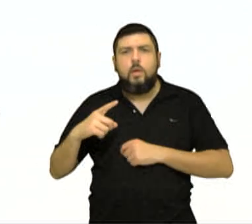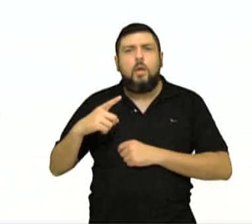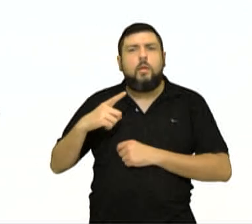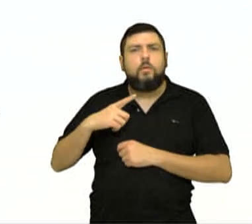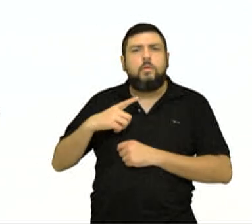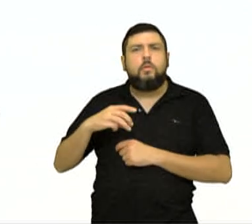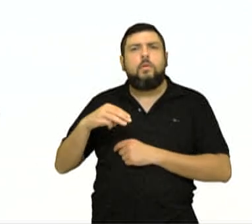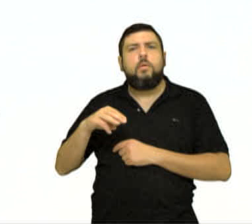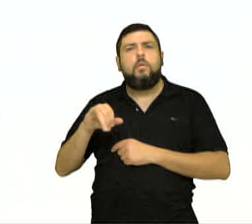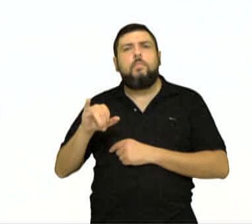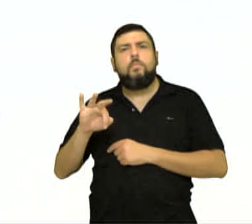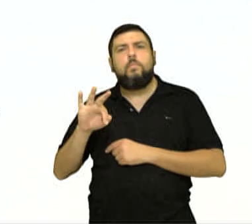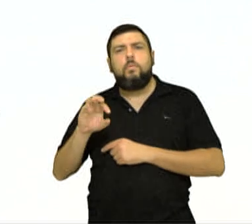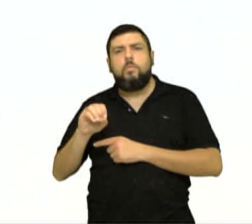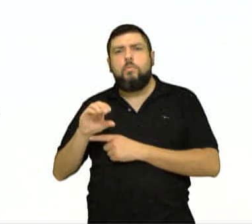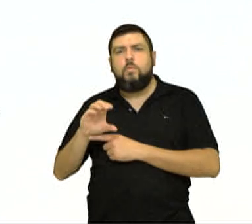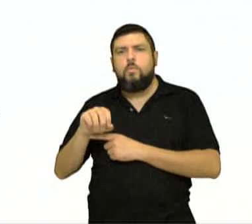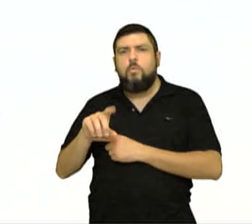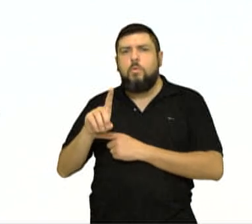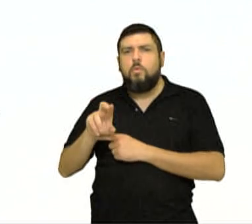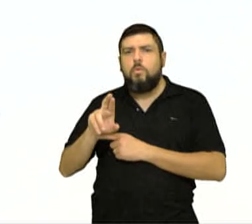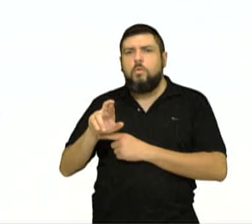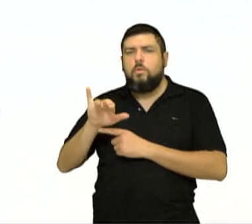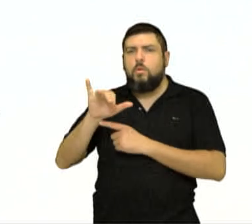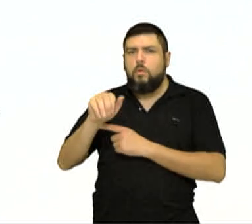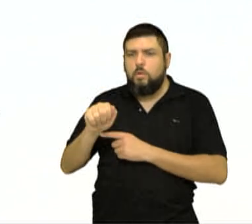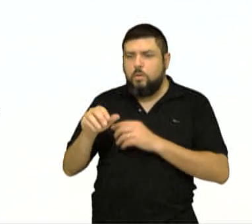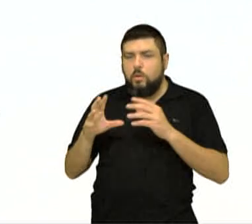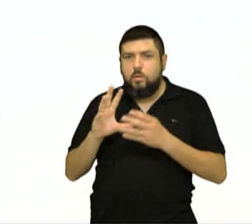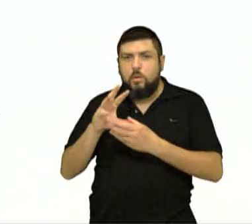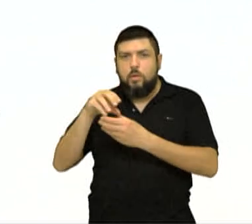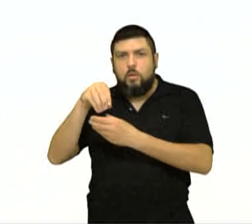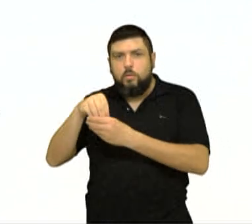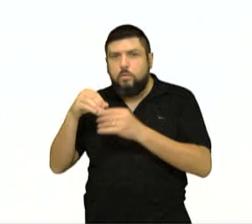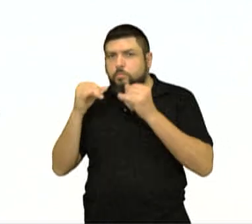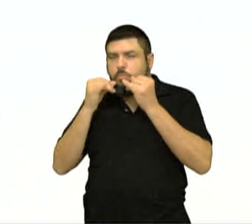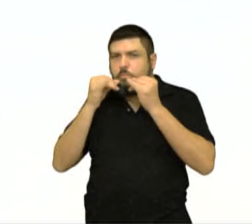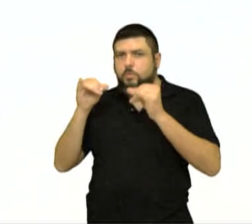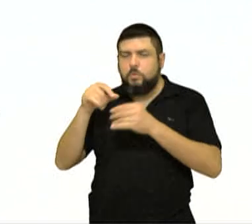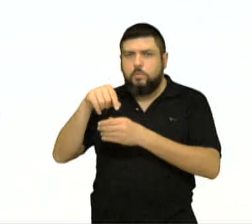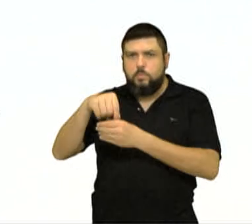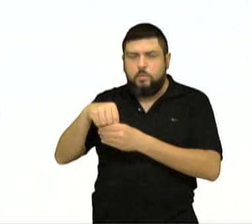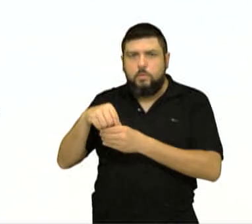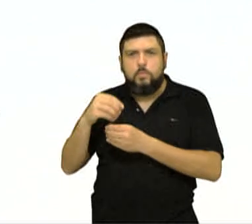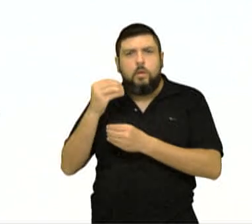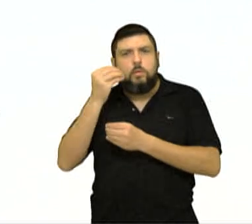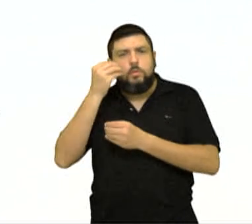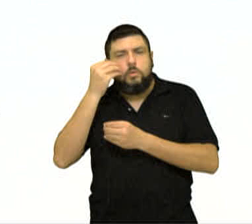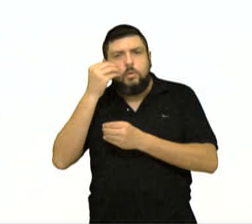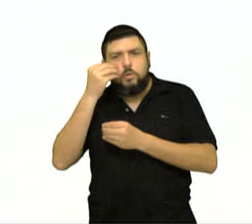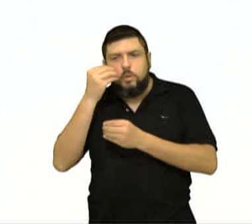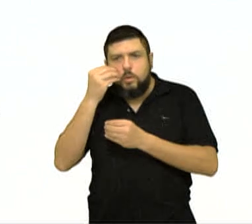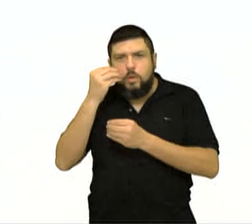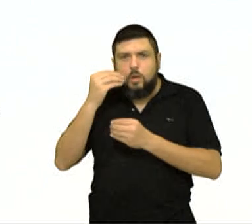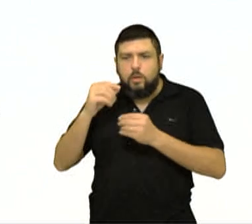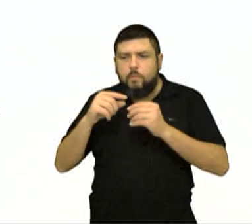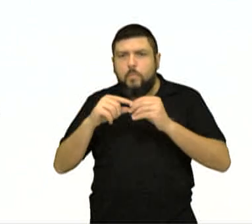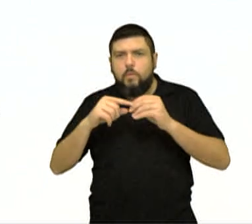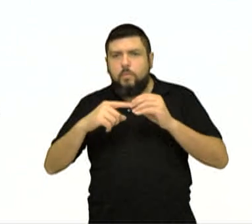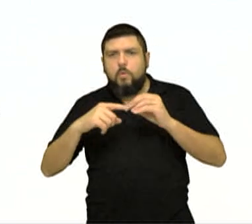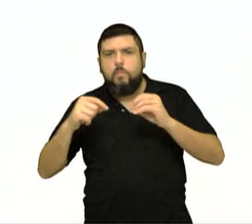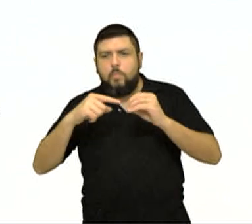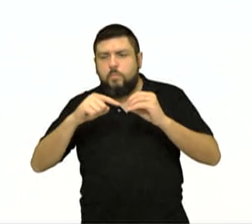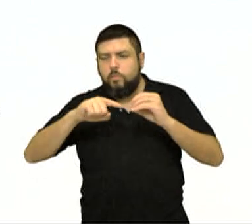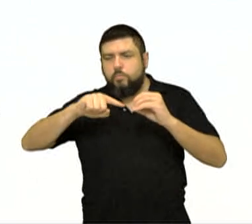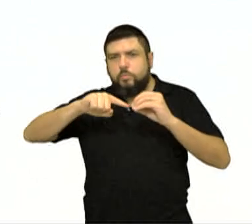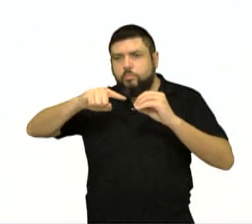né, responsáveis pela geração de energia na célula para manter o movimento do flagelo. O flagelo é aquela estruturinha, né, na célula,